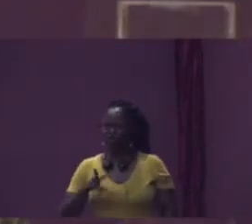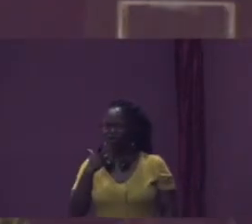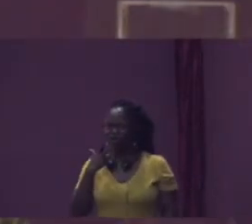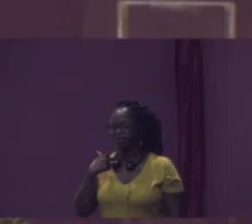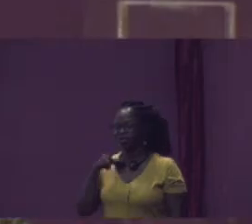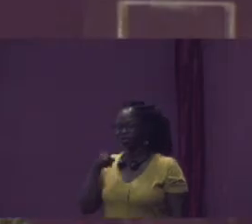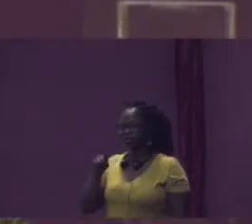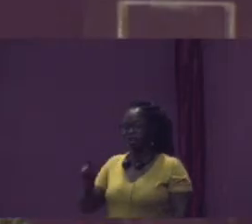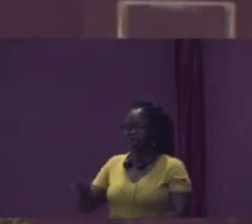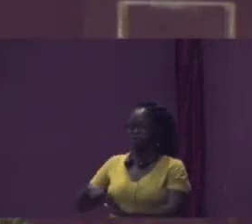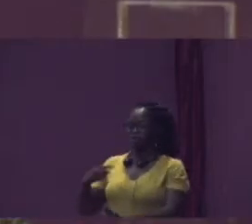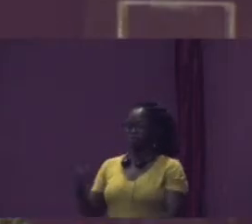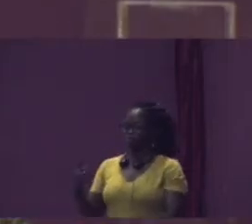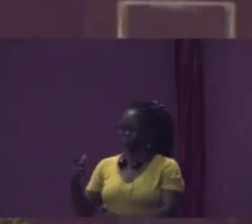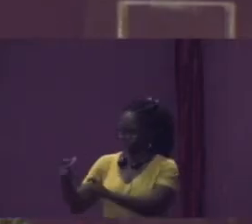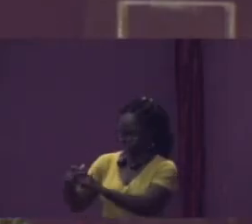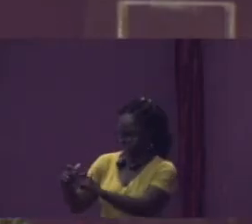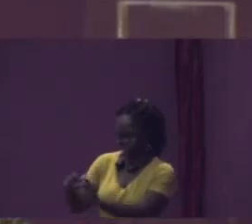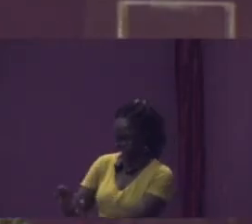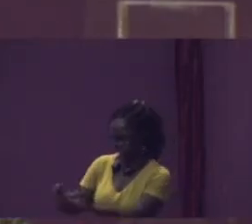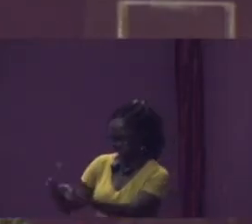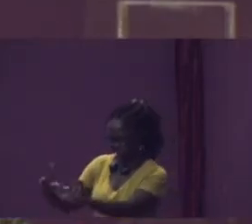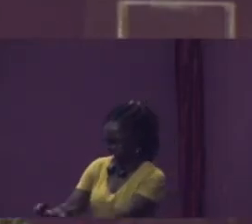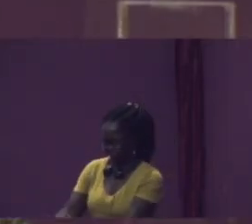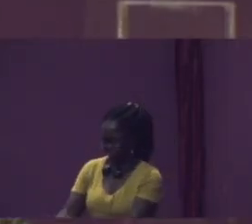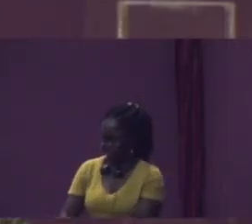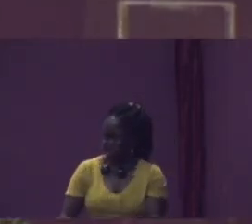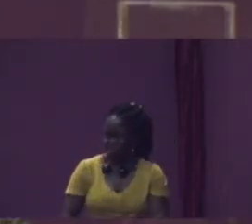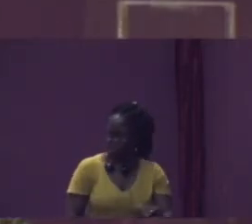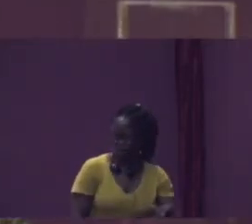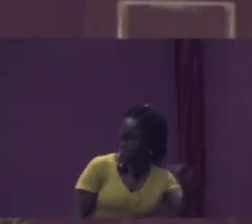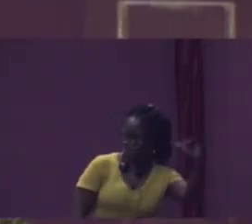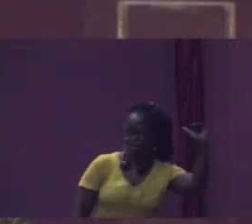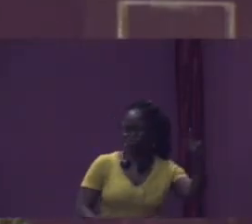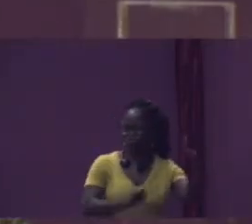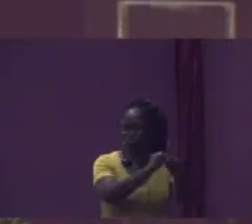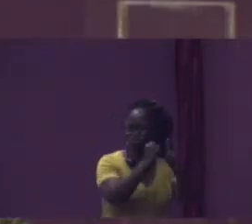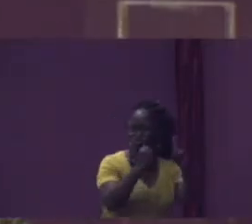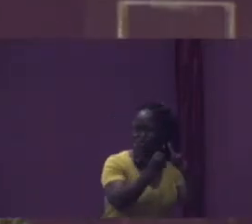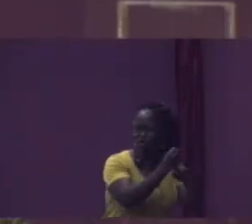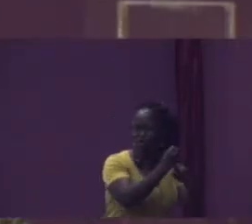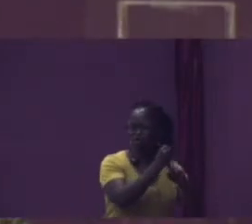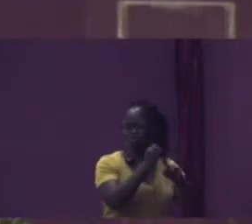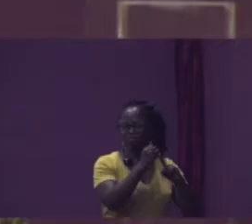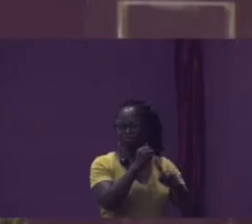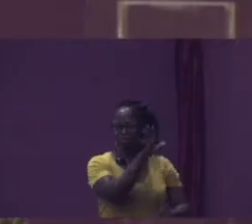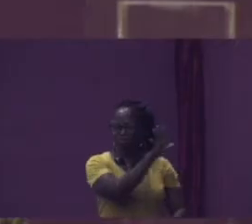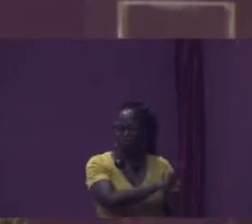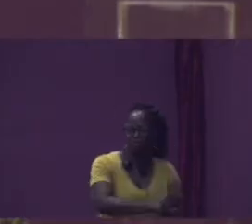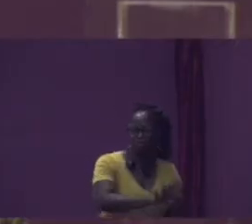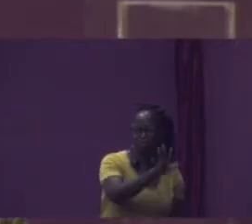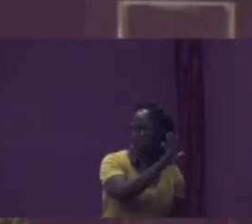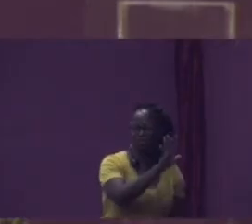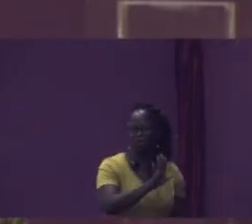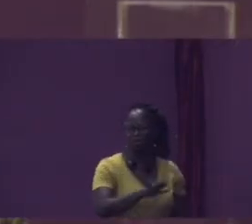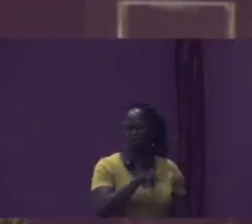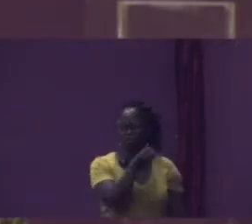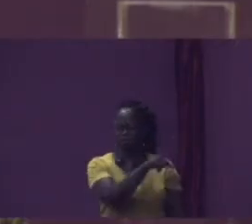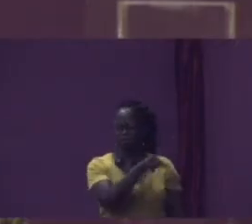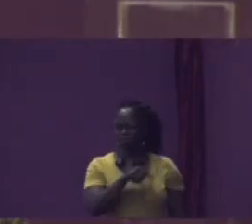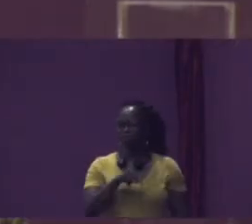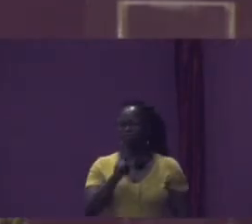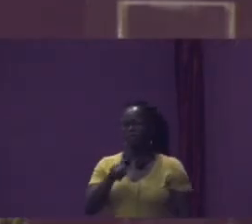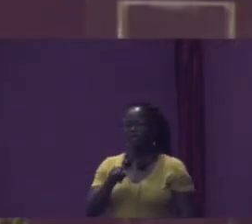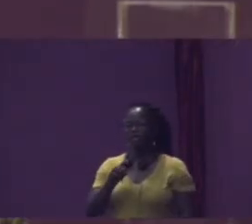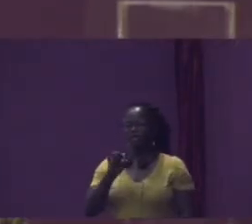a questão clínica, né? E mais a questão social, estética, do próprio mercado.